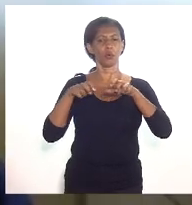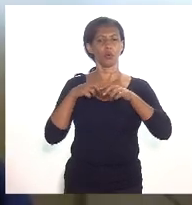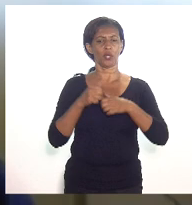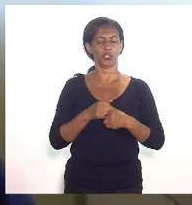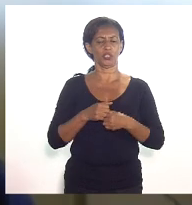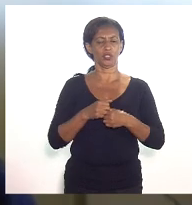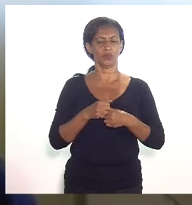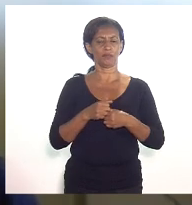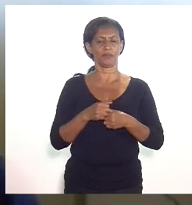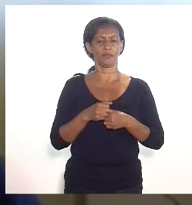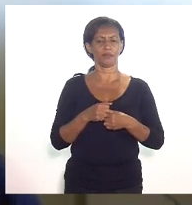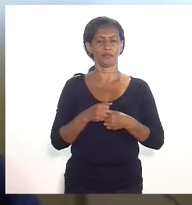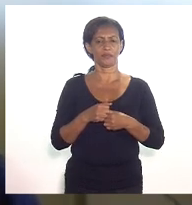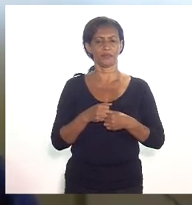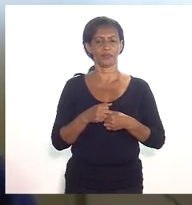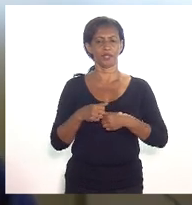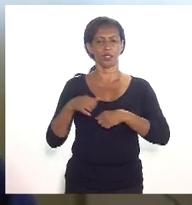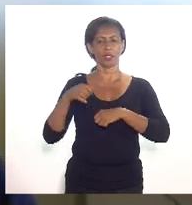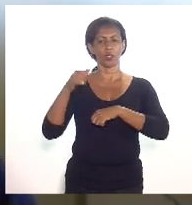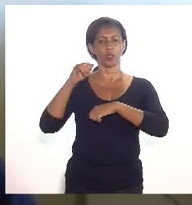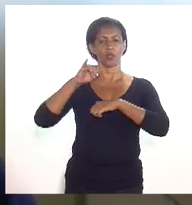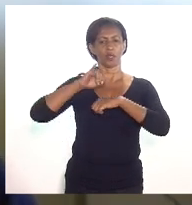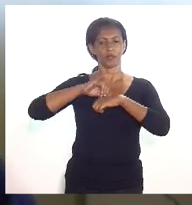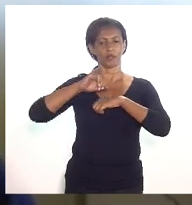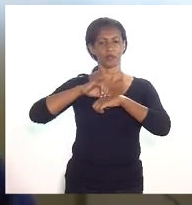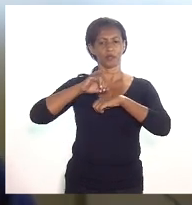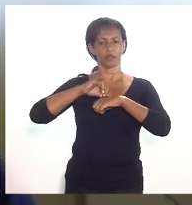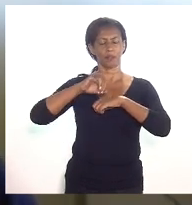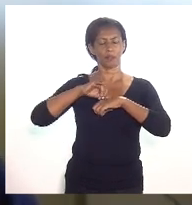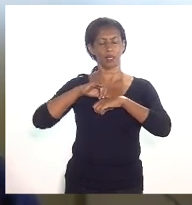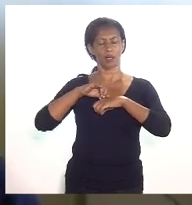eu propus, possivelmente em cima